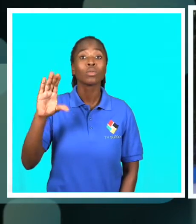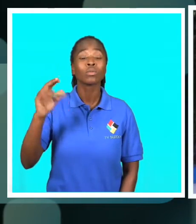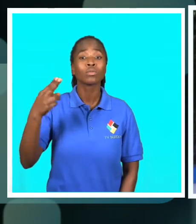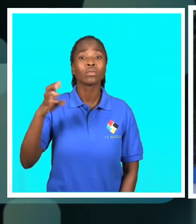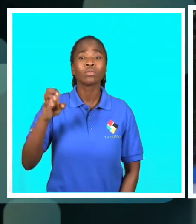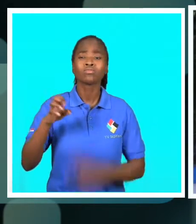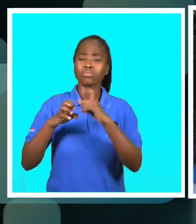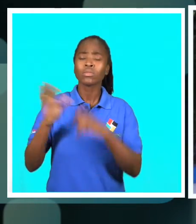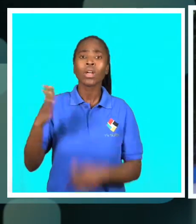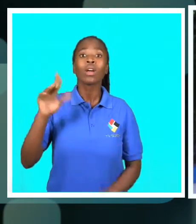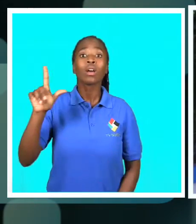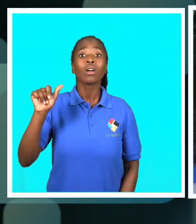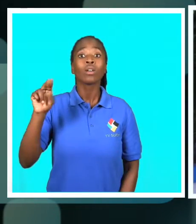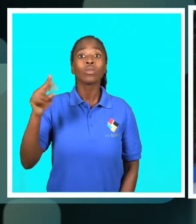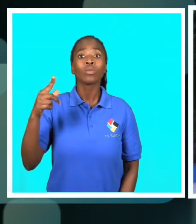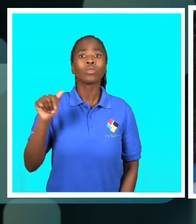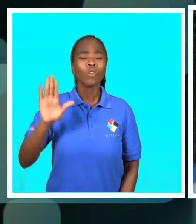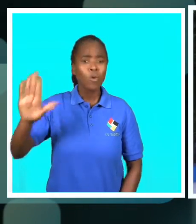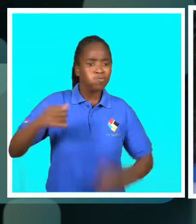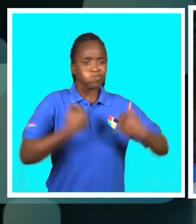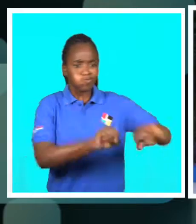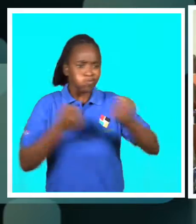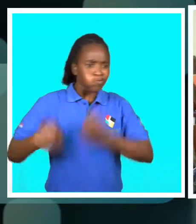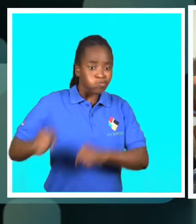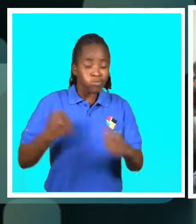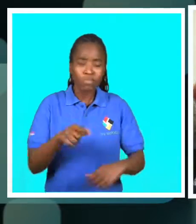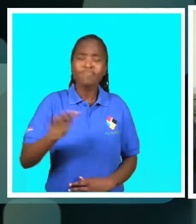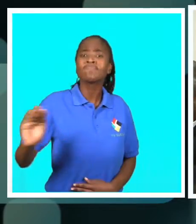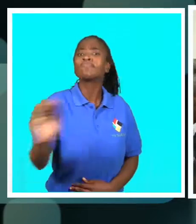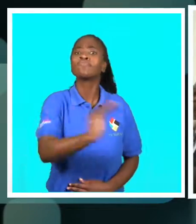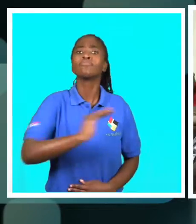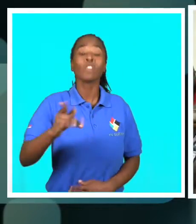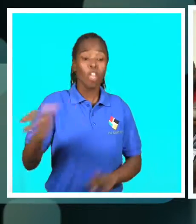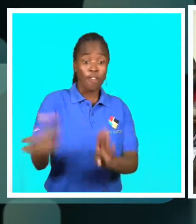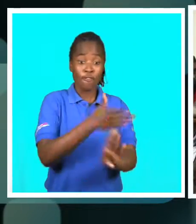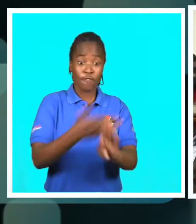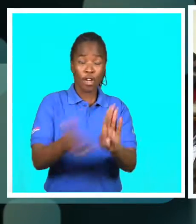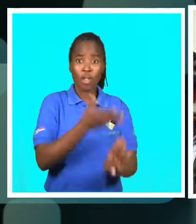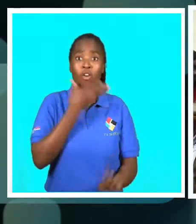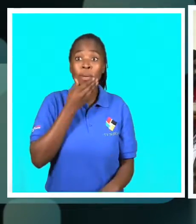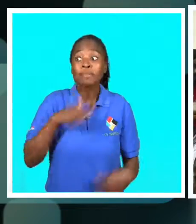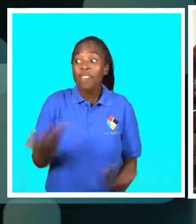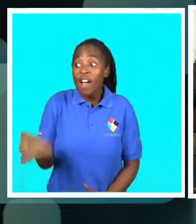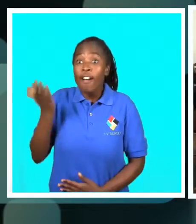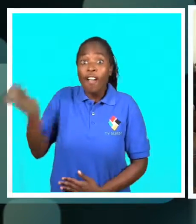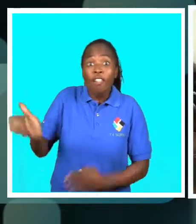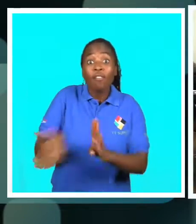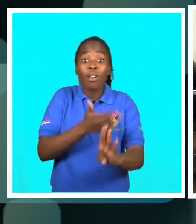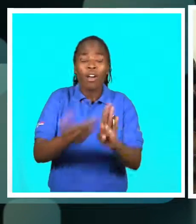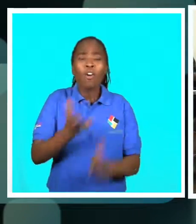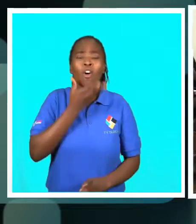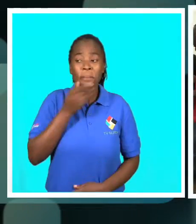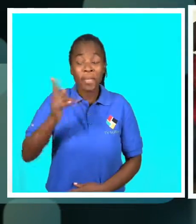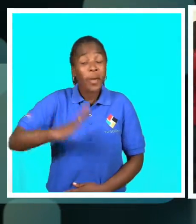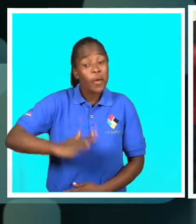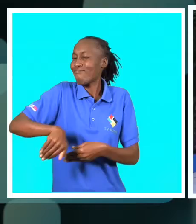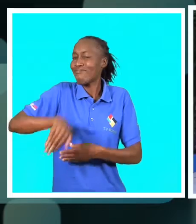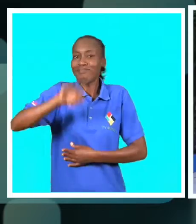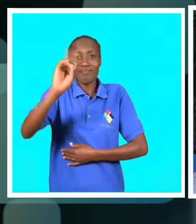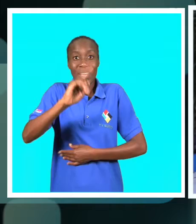Para Lausche Langa, ativista social, os homens estão a ser vítimas das suas próprias atitudes.